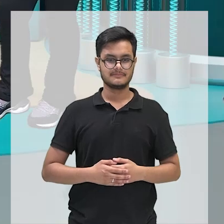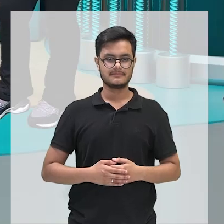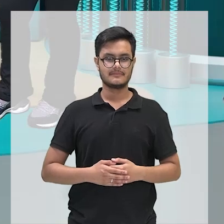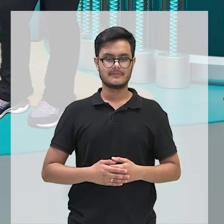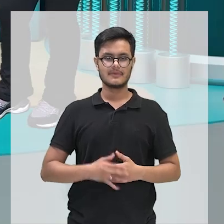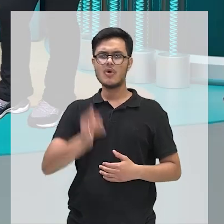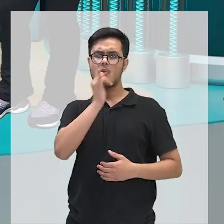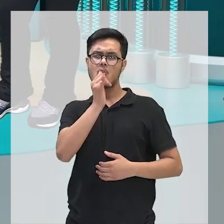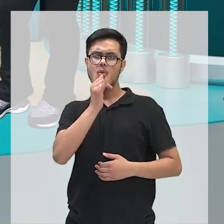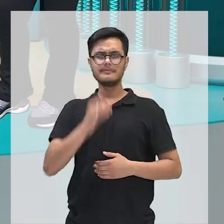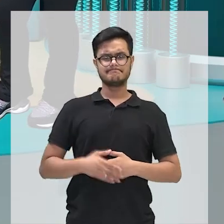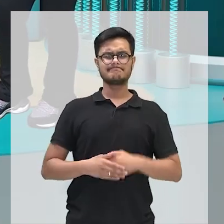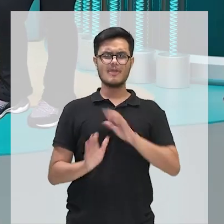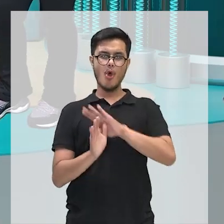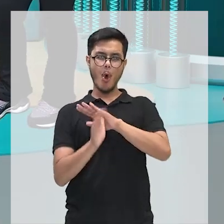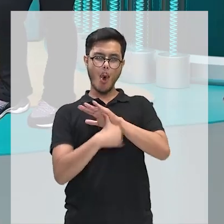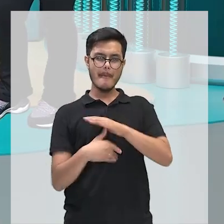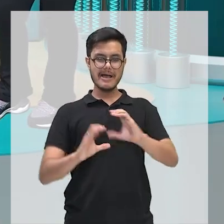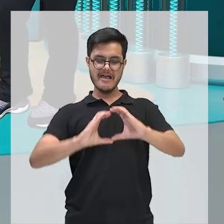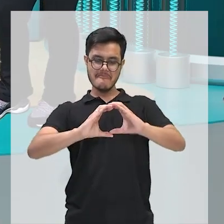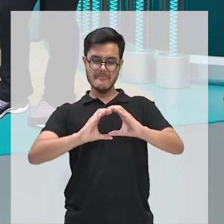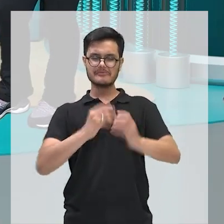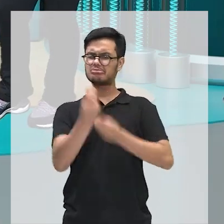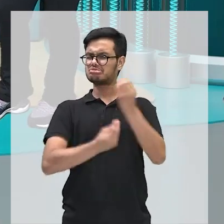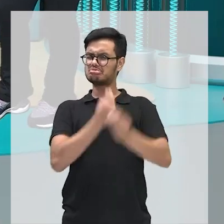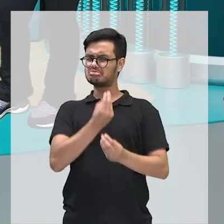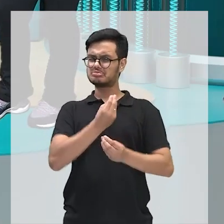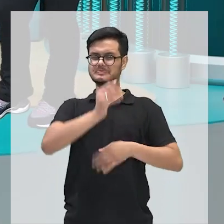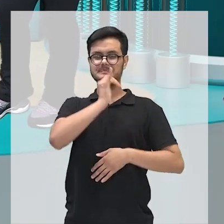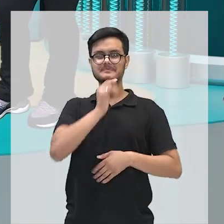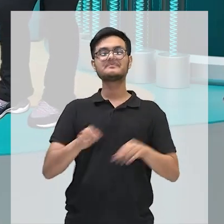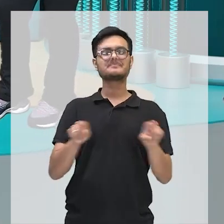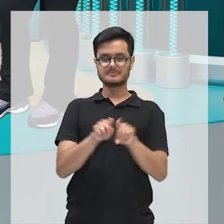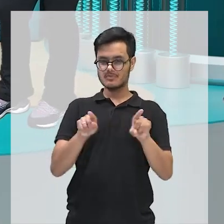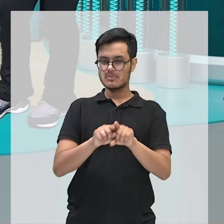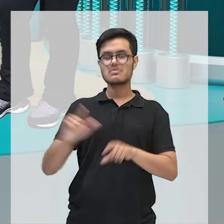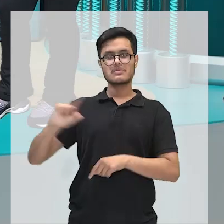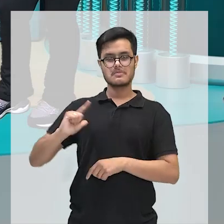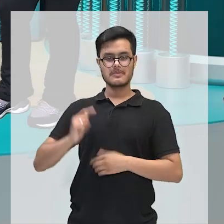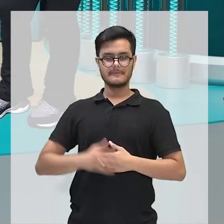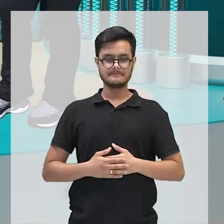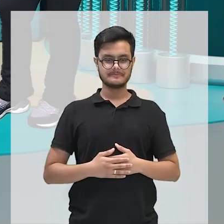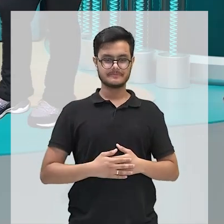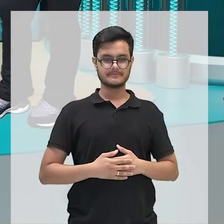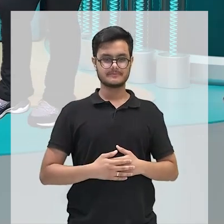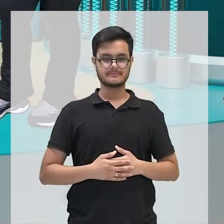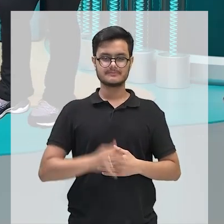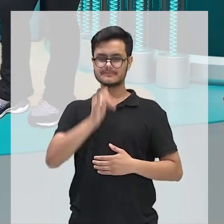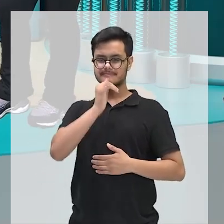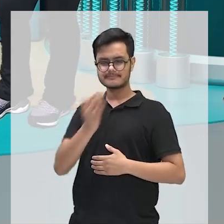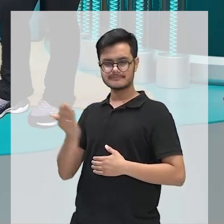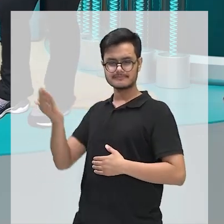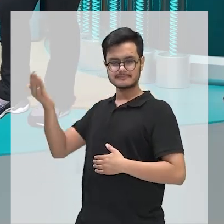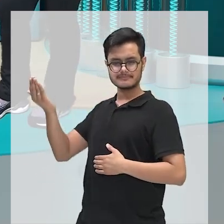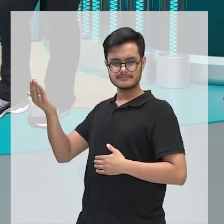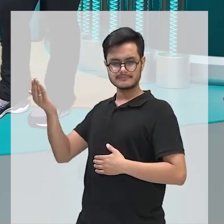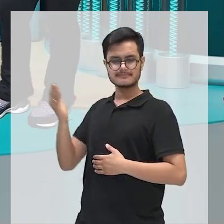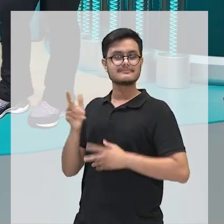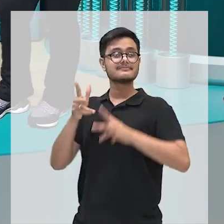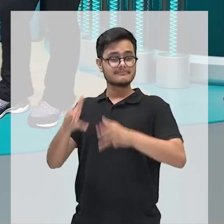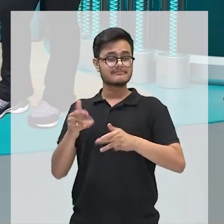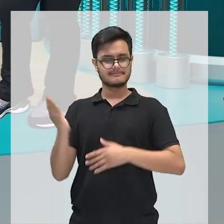desarme. O desarme também tem aí uma forma de ser feita, que é parecida ali com uma das